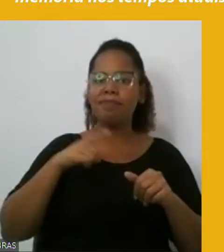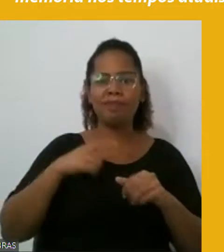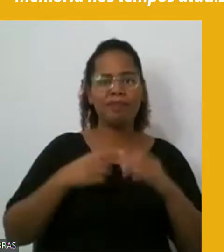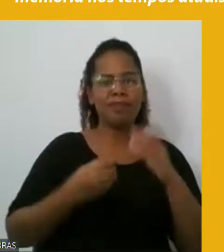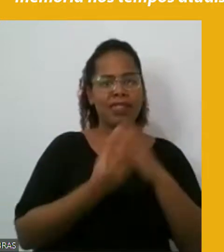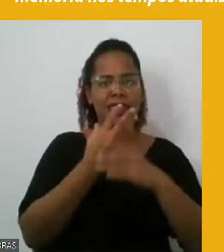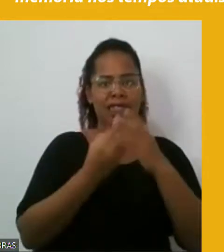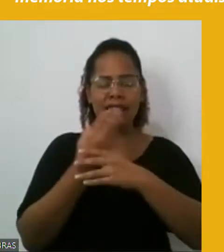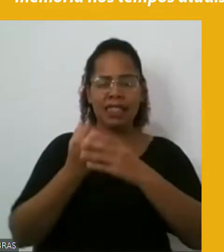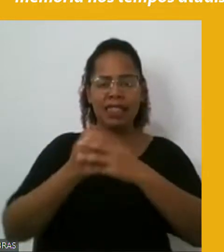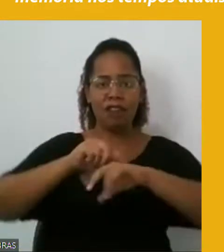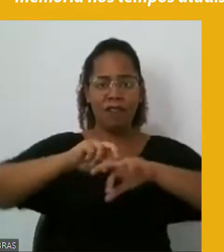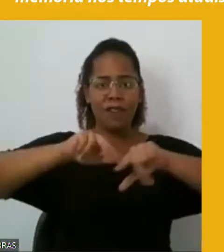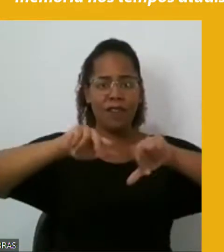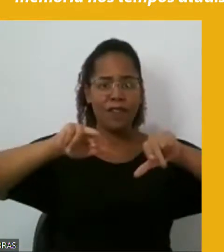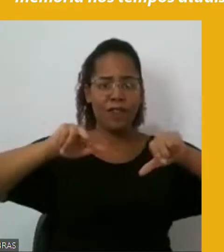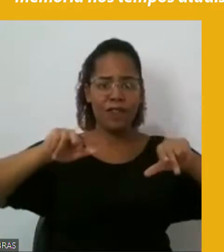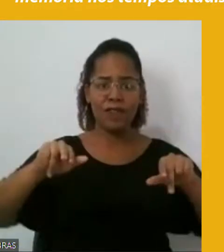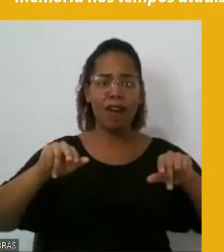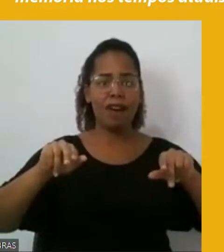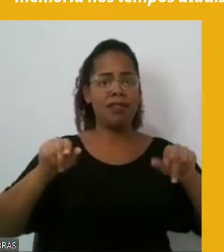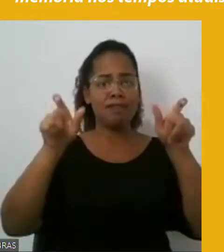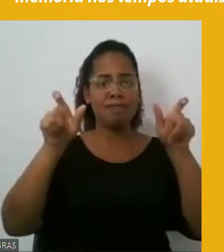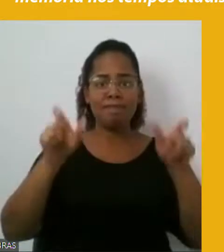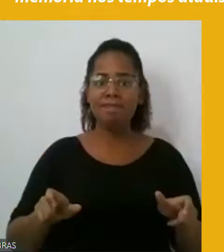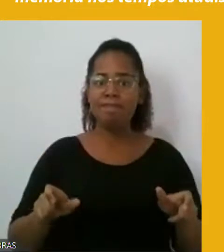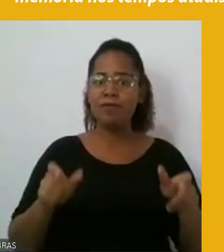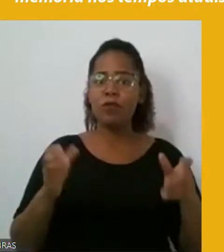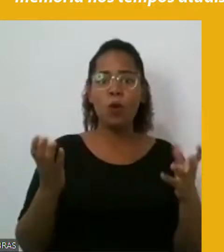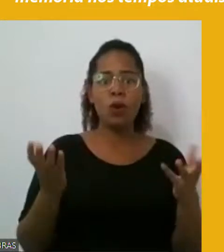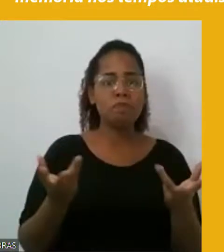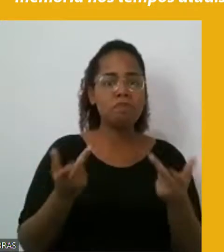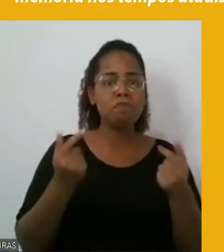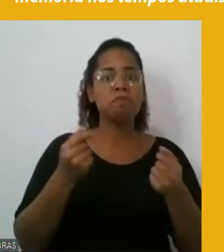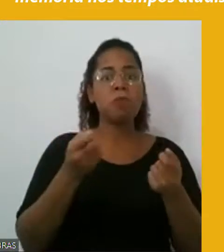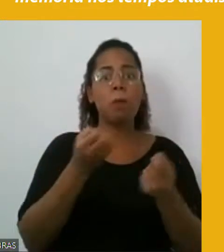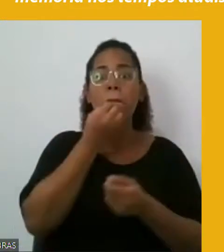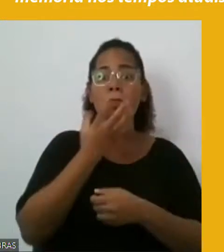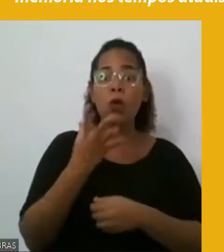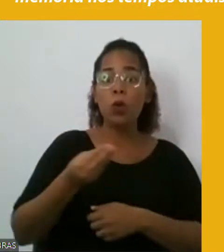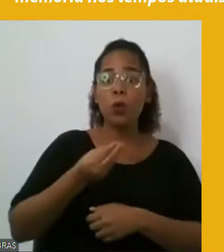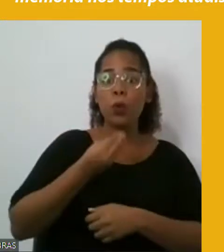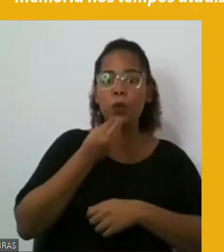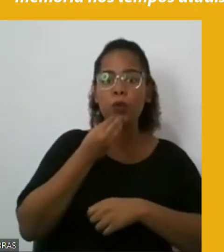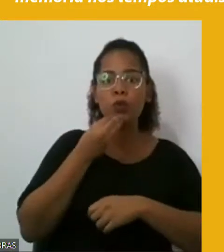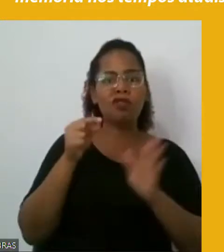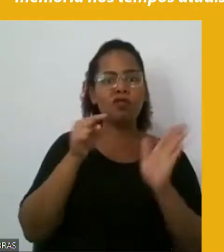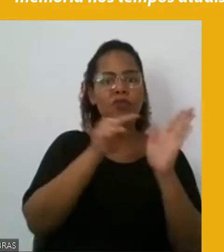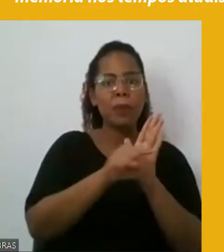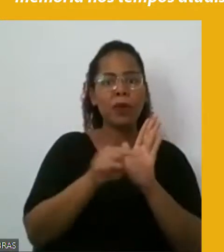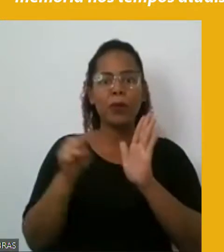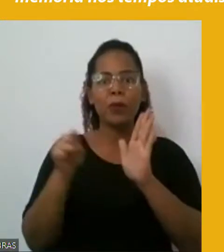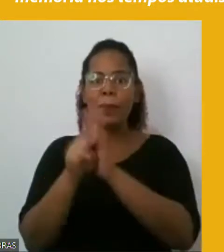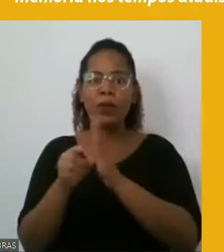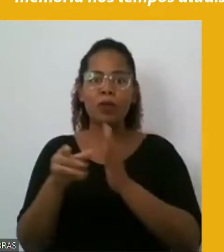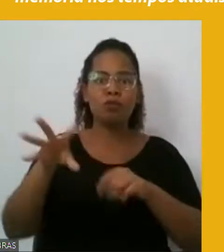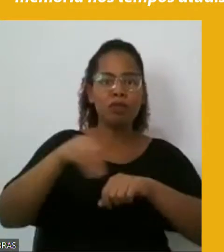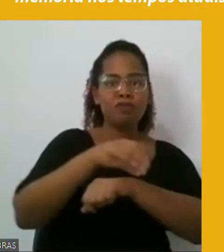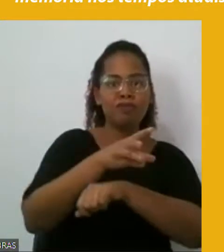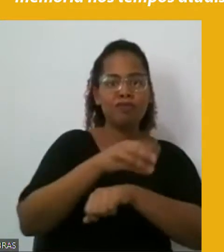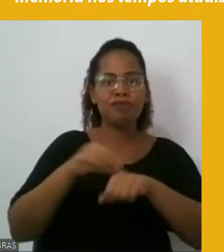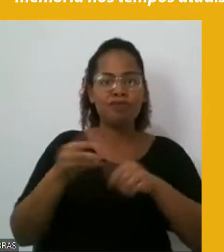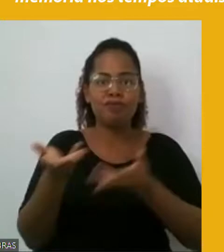né? E poder, então, estar mediando isso, fazendo perguntas. Eu realmente fiquei muito feliz com esse convite e gostaria, então,